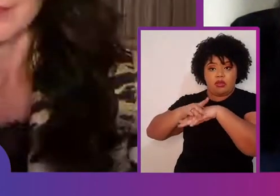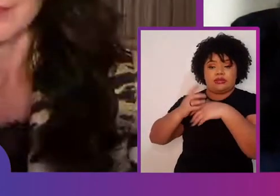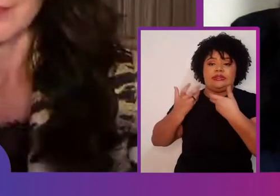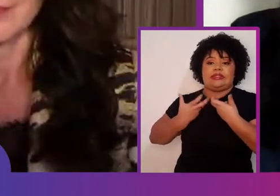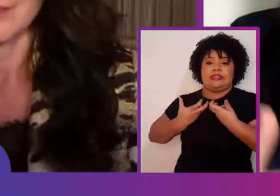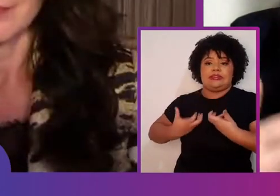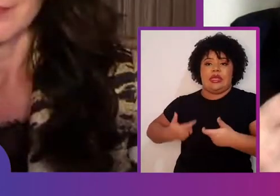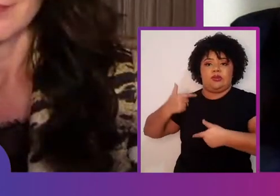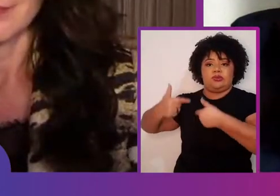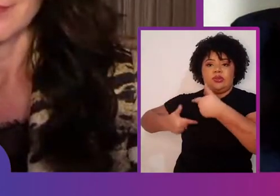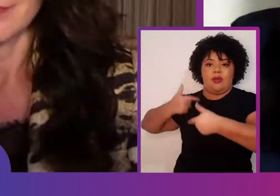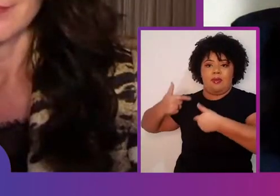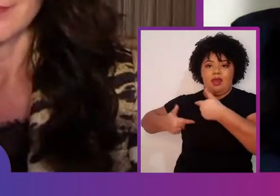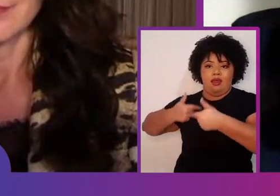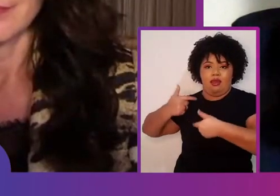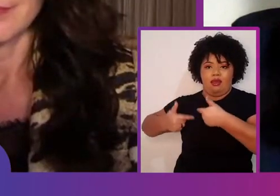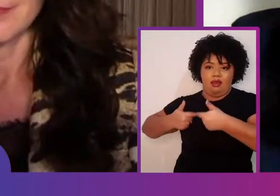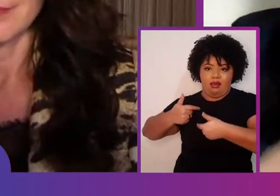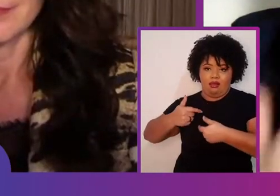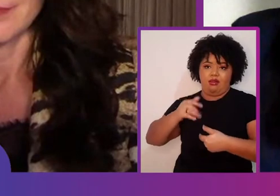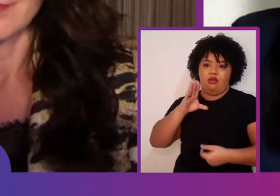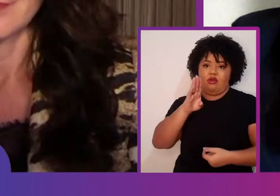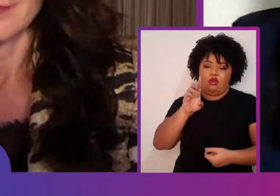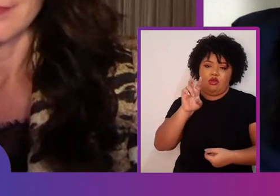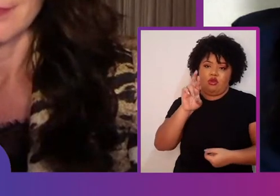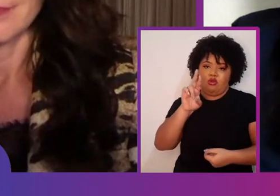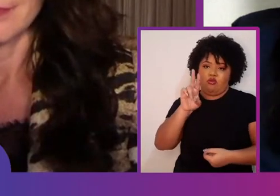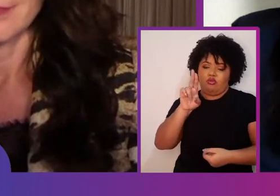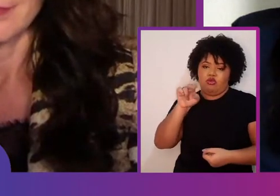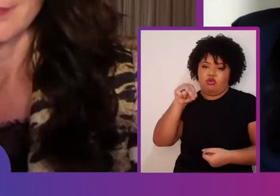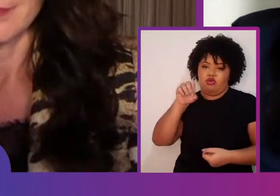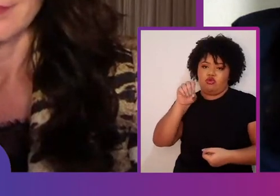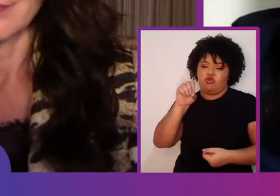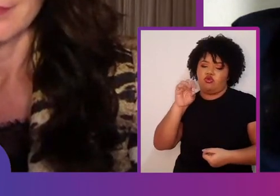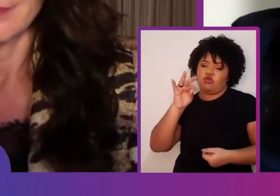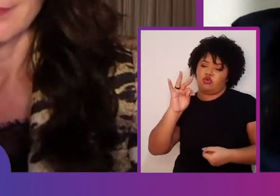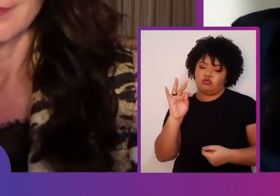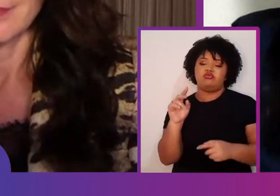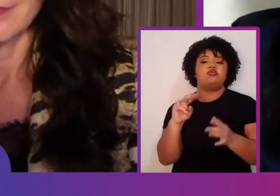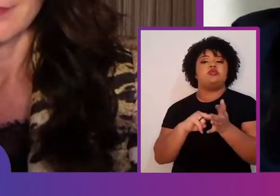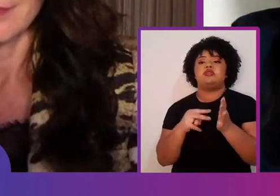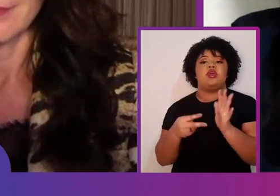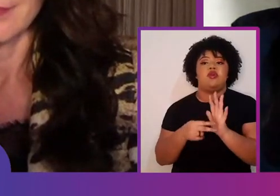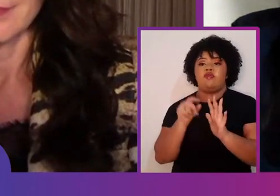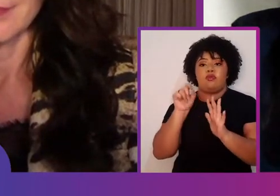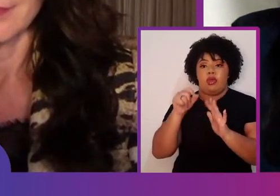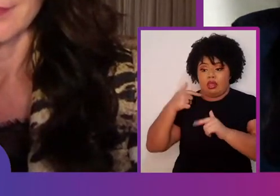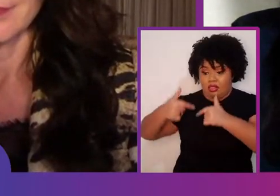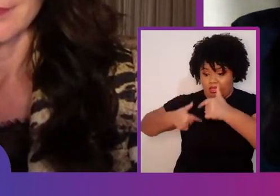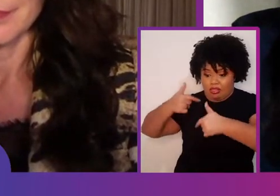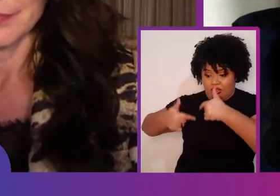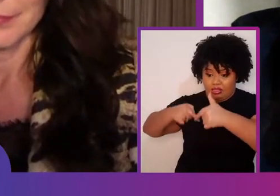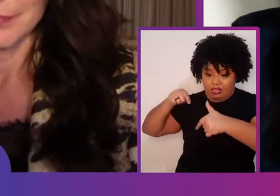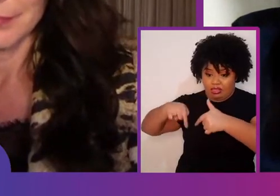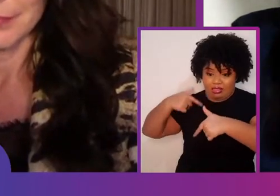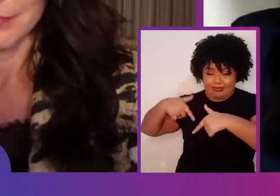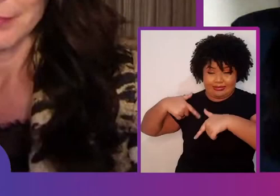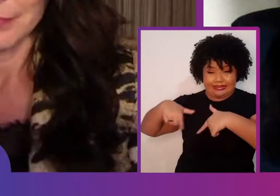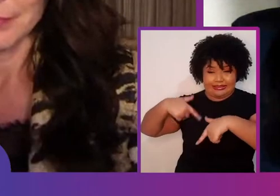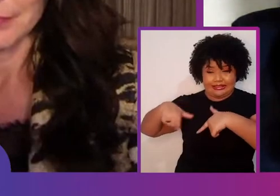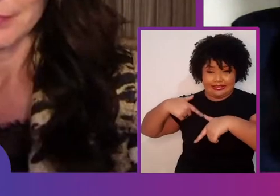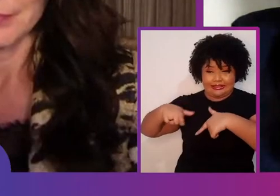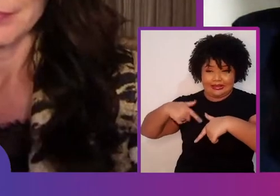trabalho, ele é gerado e vivido com o trabalho. Nós temos hoje,